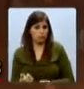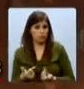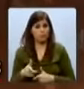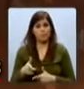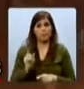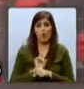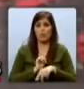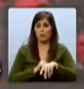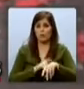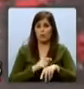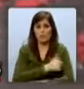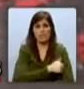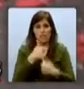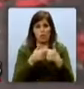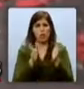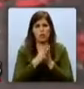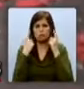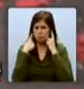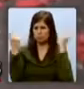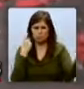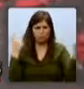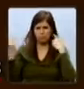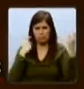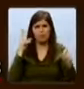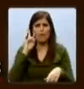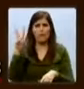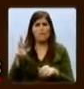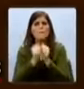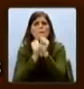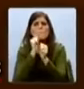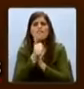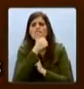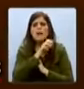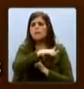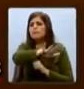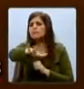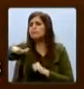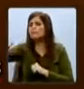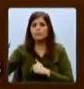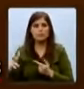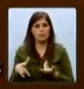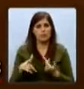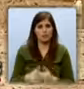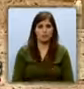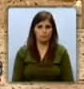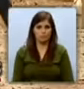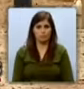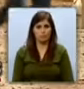novoo ouvem-se estrondos e vêem-se papéis vermelhos deixados como o rasto dos